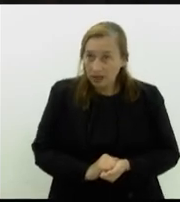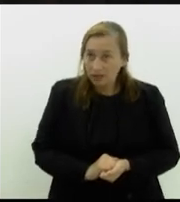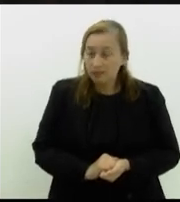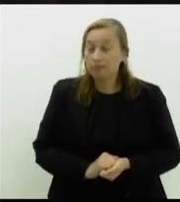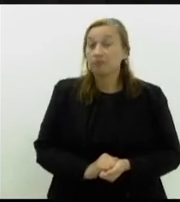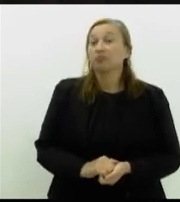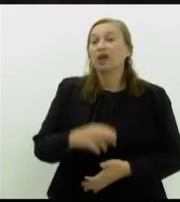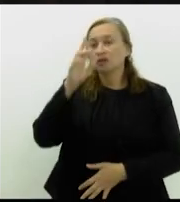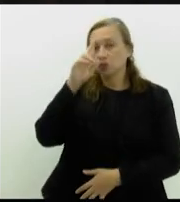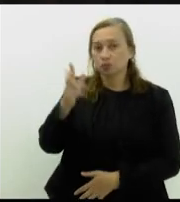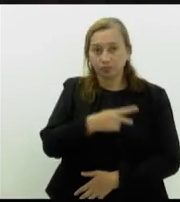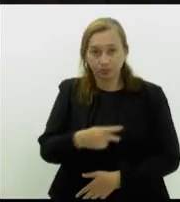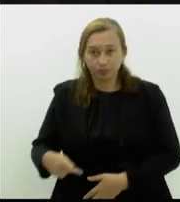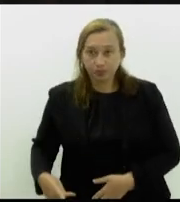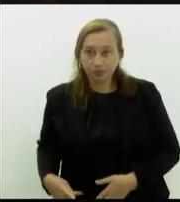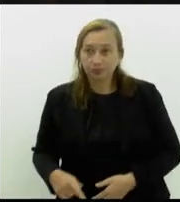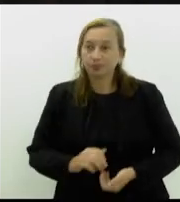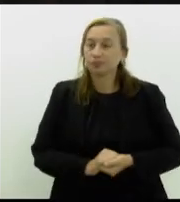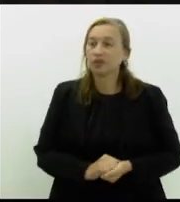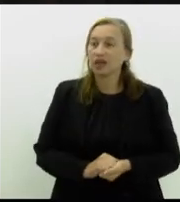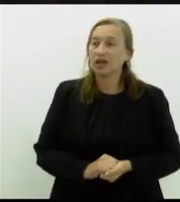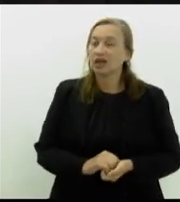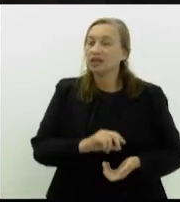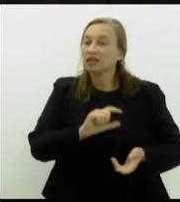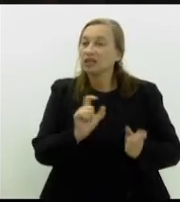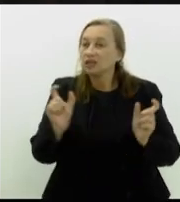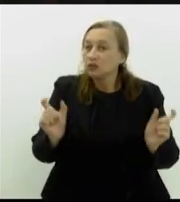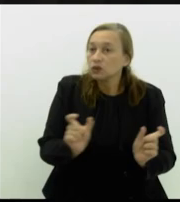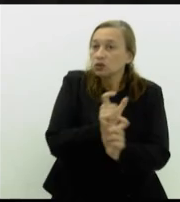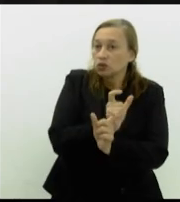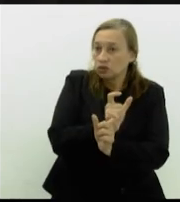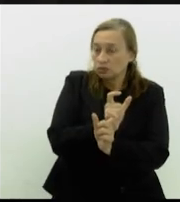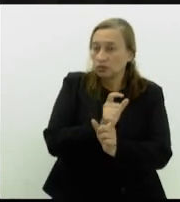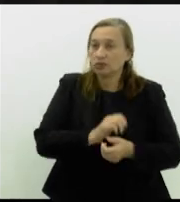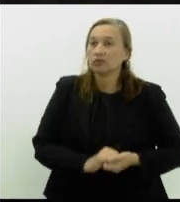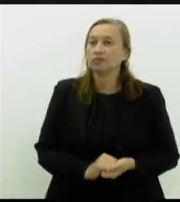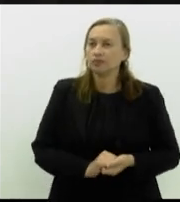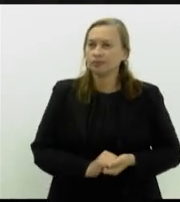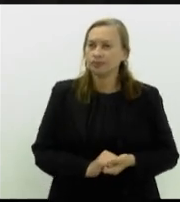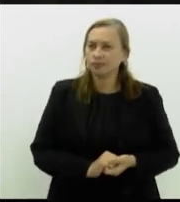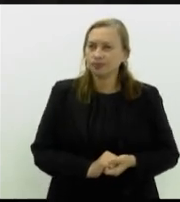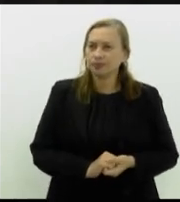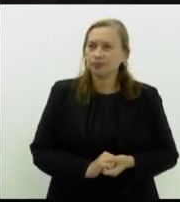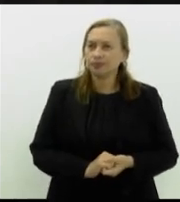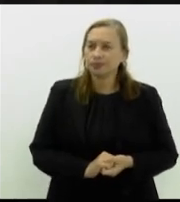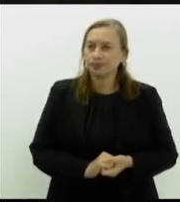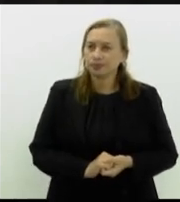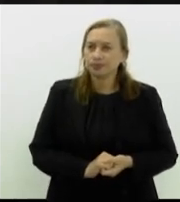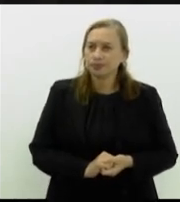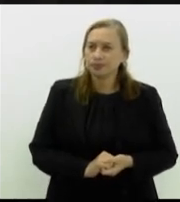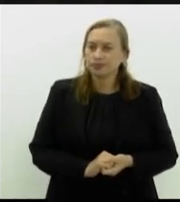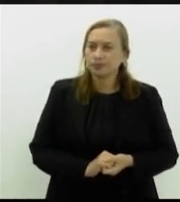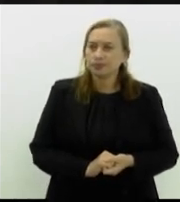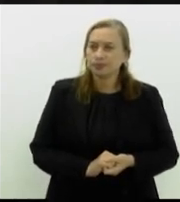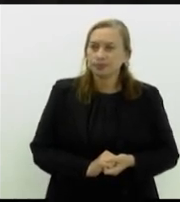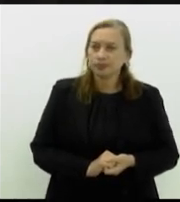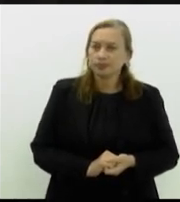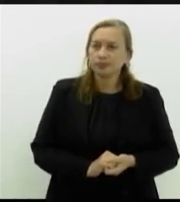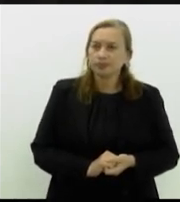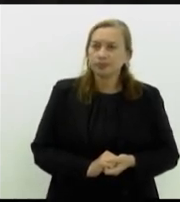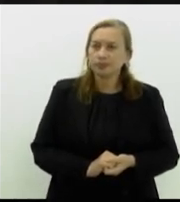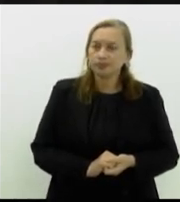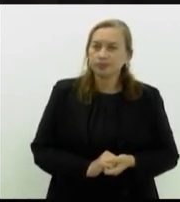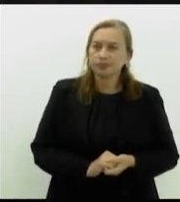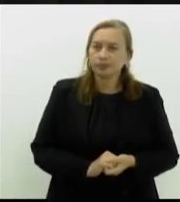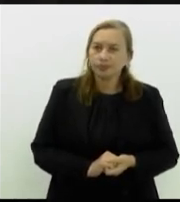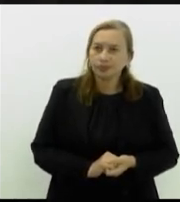senhor presidente, é sinônimo de talvez, né, porque é uma palavra antiga, pode ser que muitos nunca